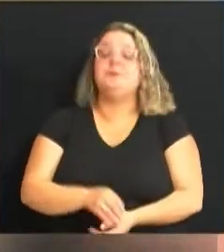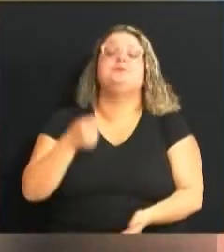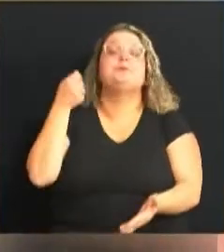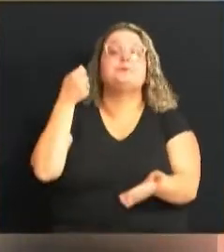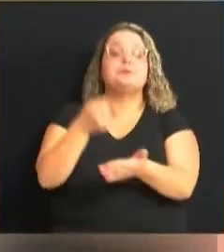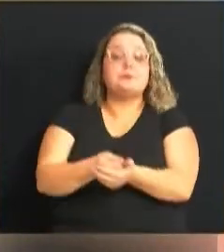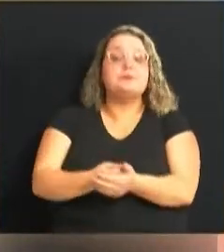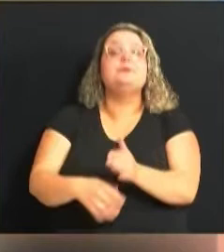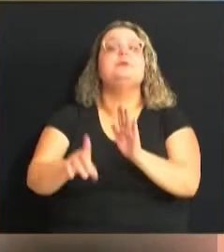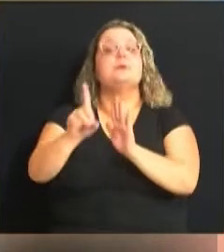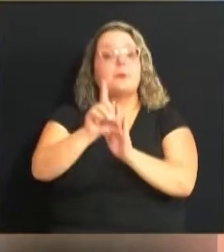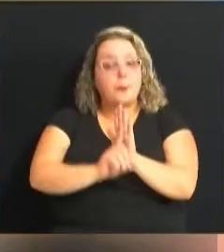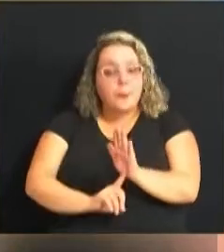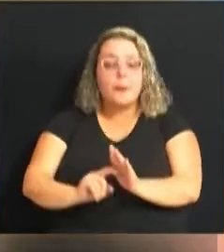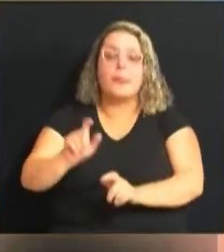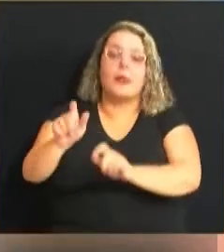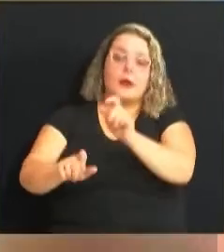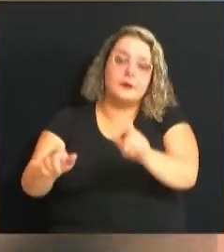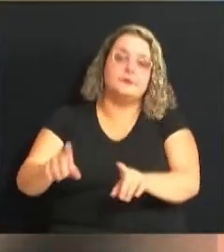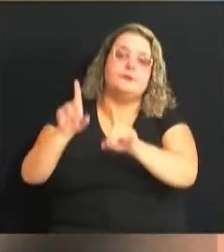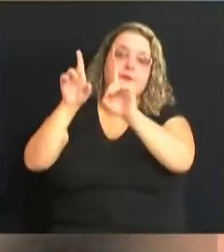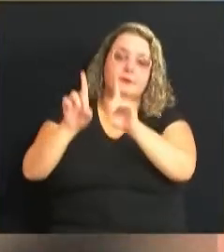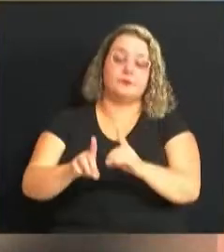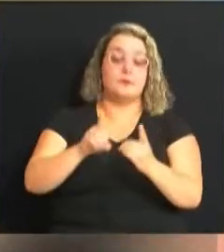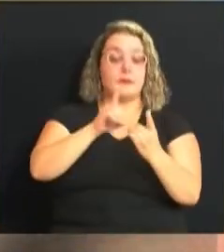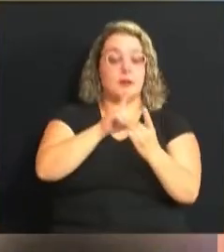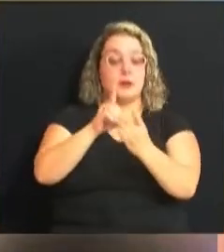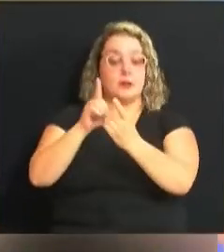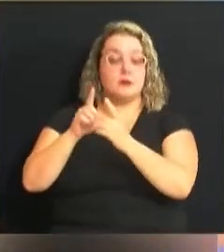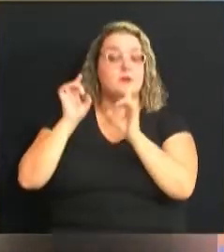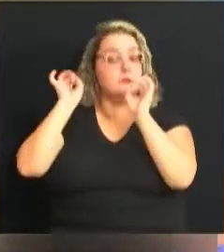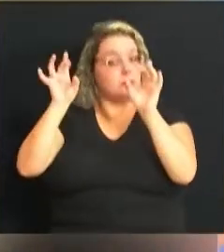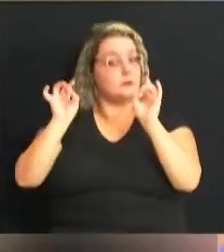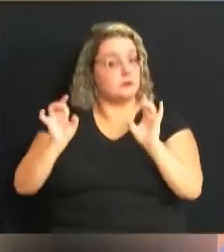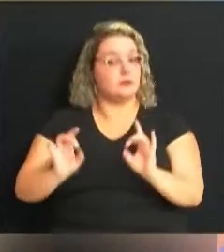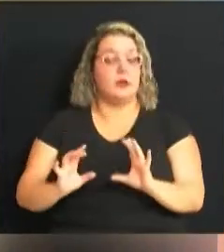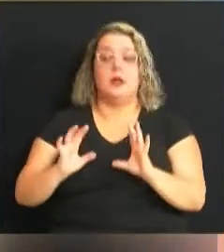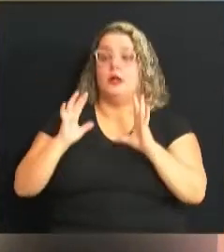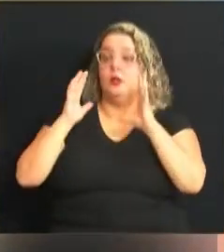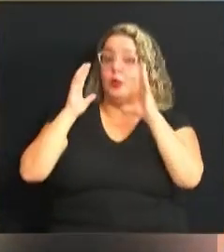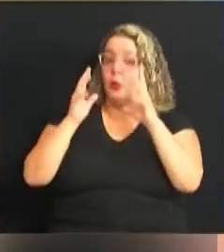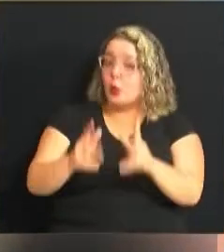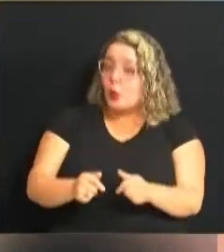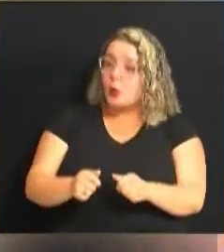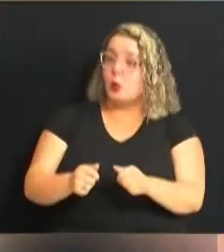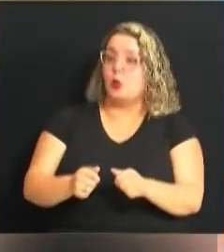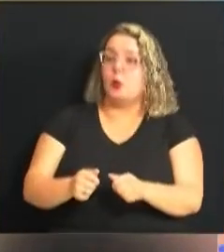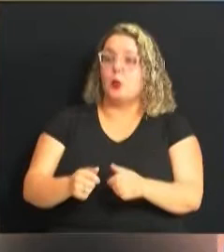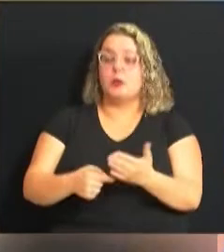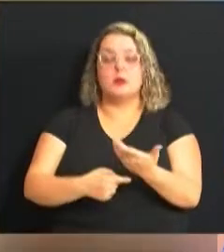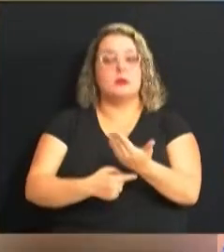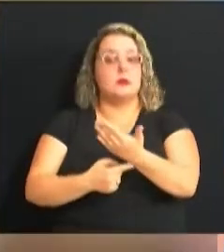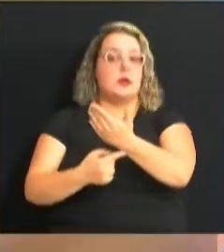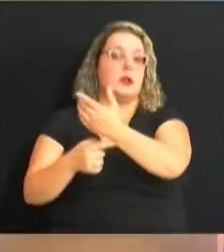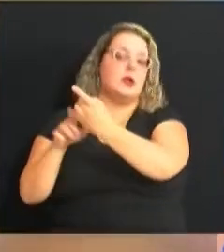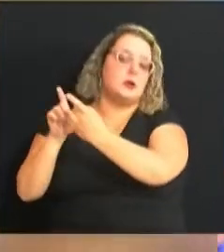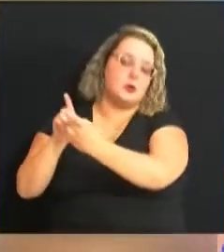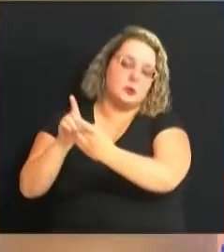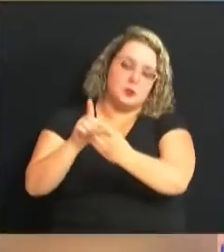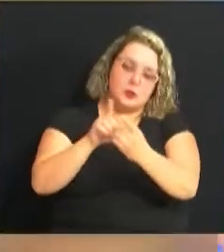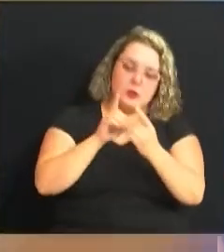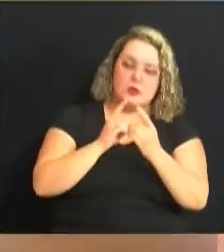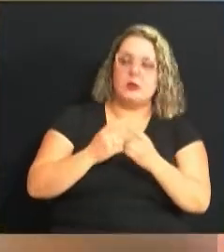que é direito, né, das pessoas com deficiência, o atendimento especializado e todos os... as